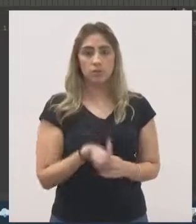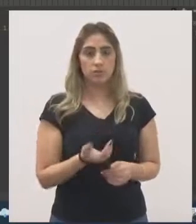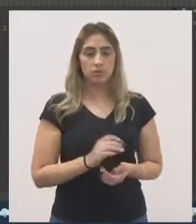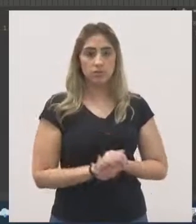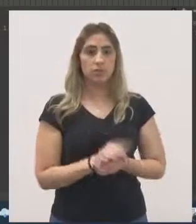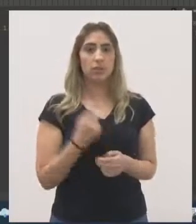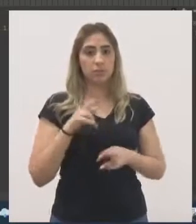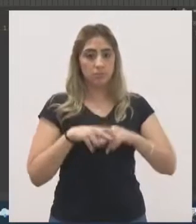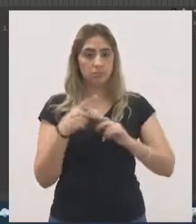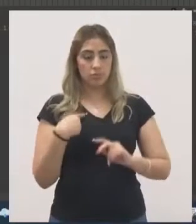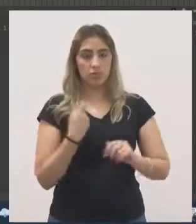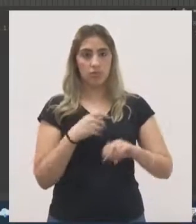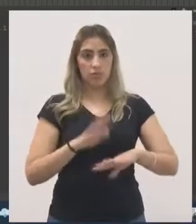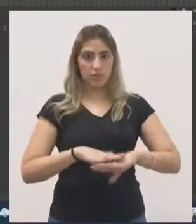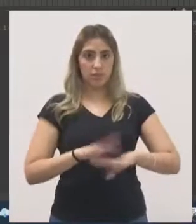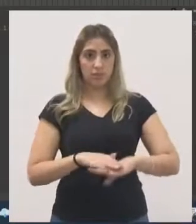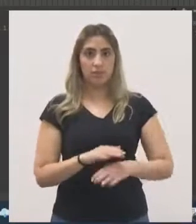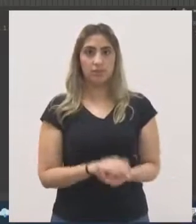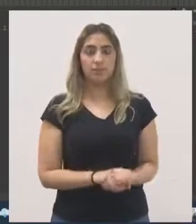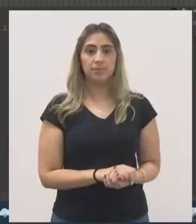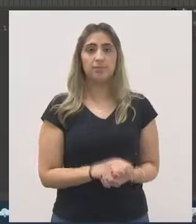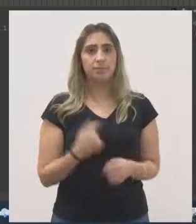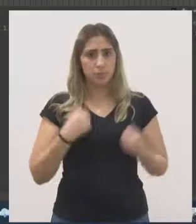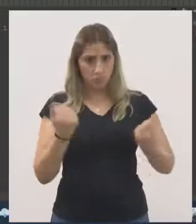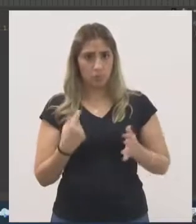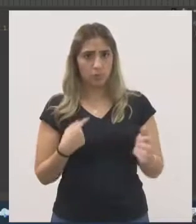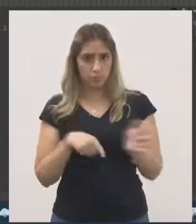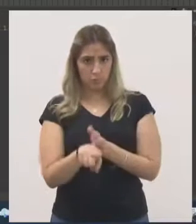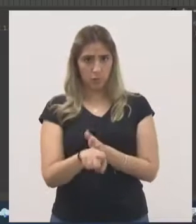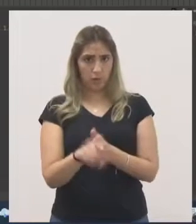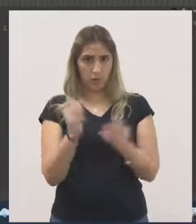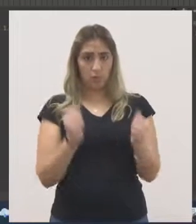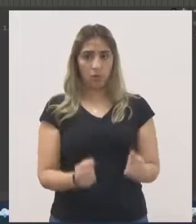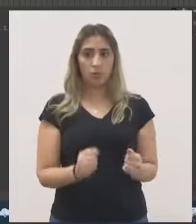gente vai fazer. Certo? Posso perguntar? Pode.